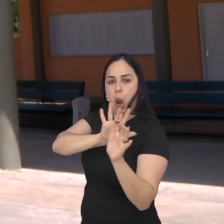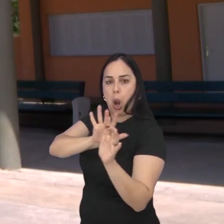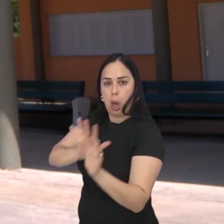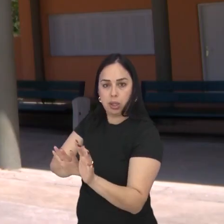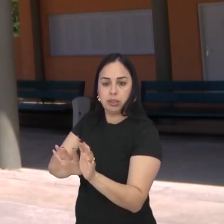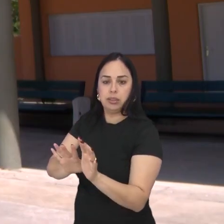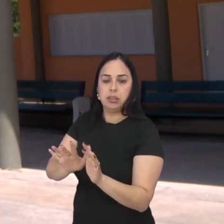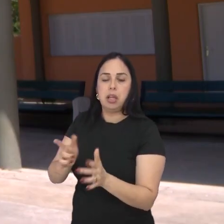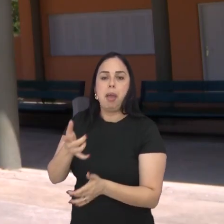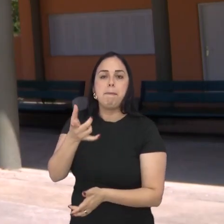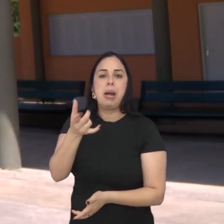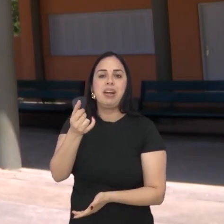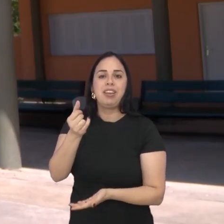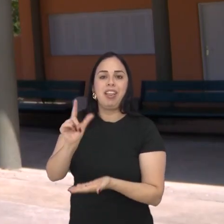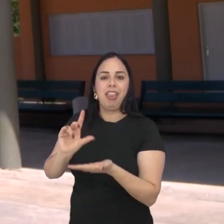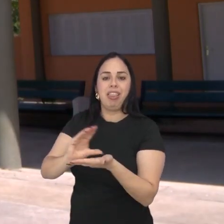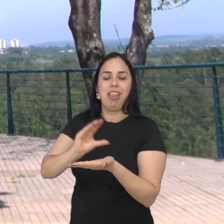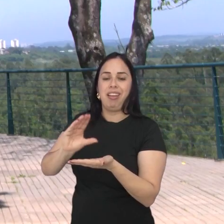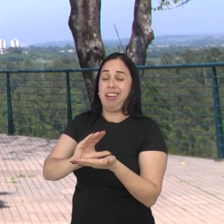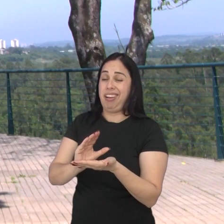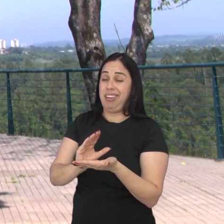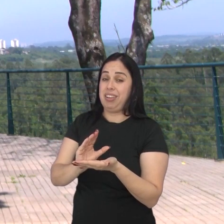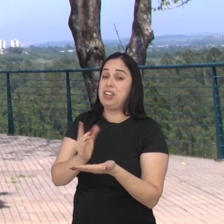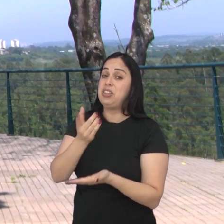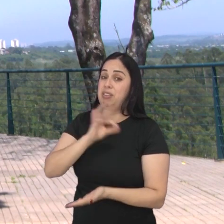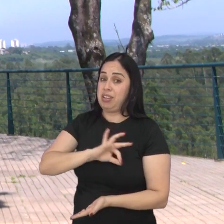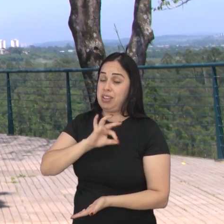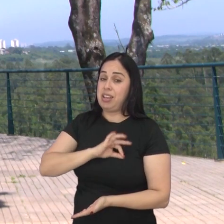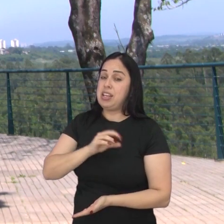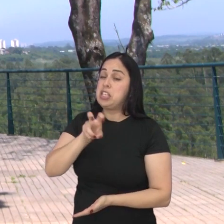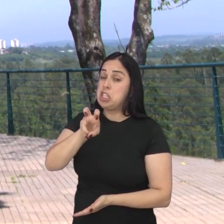e o faturamento para os 6 quiosques pode chegar a R$